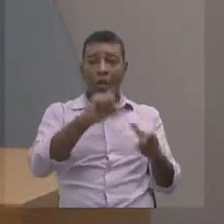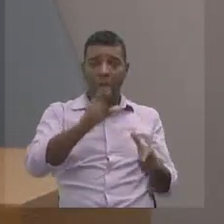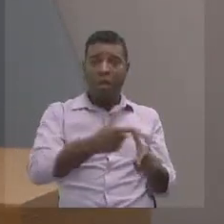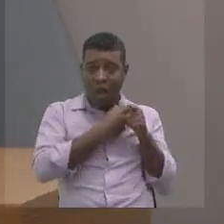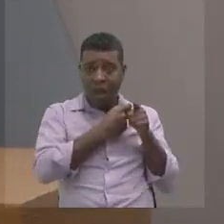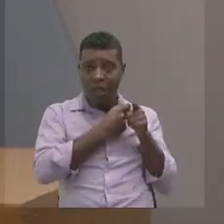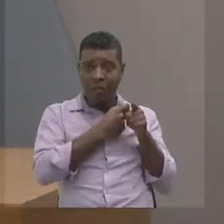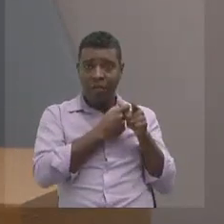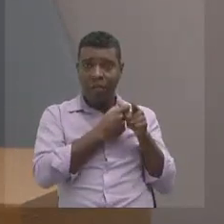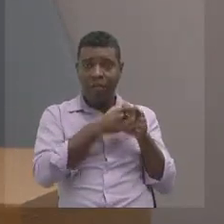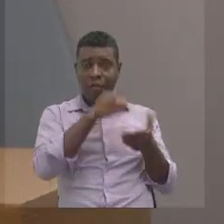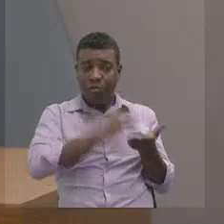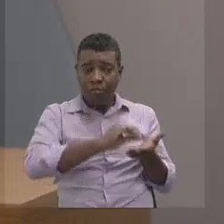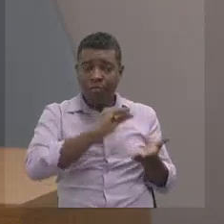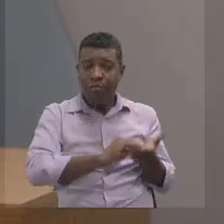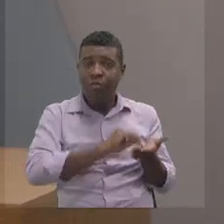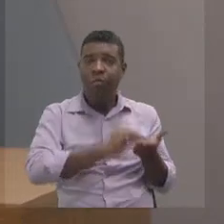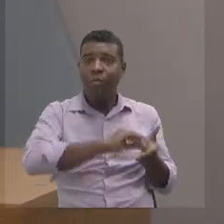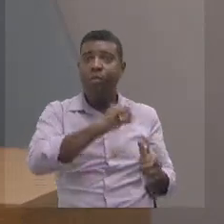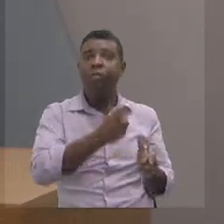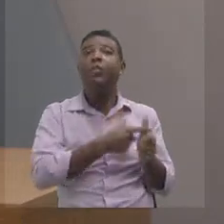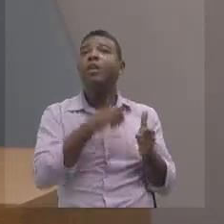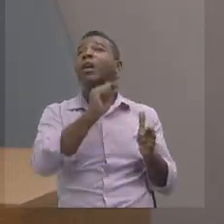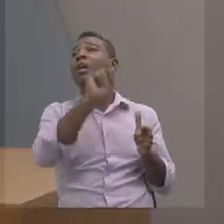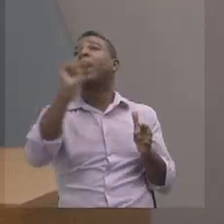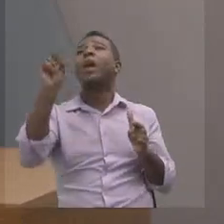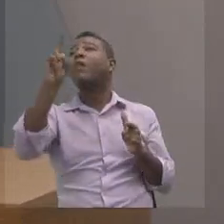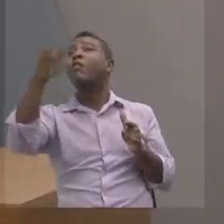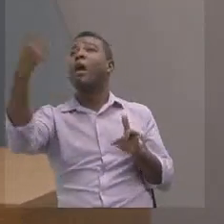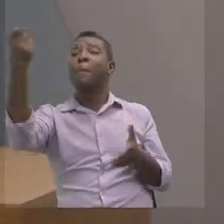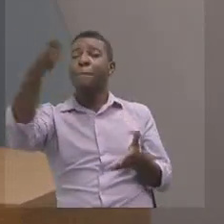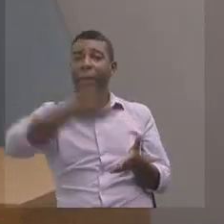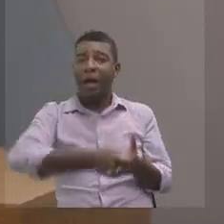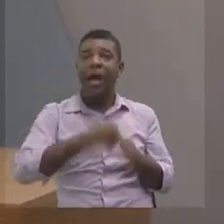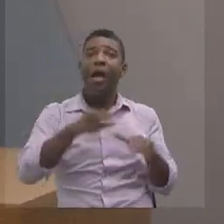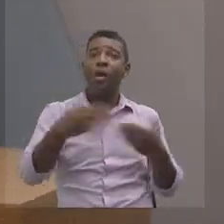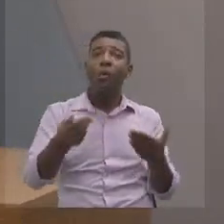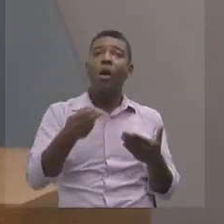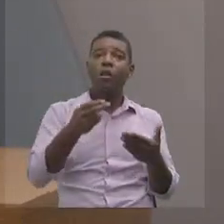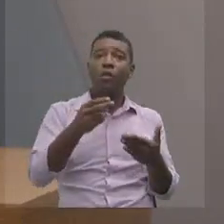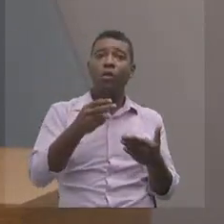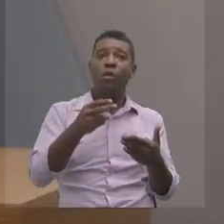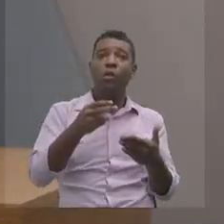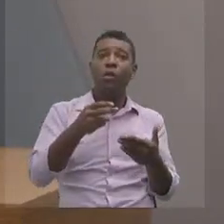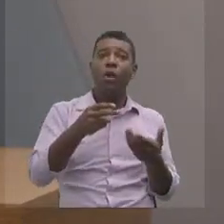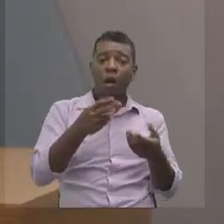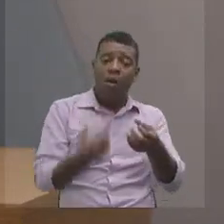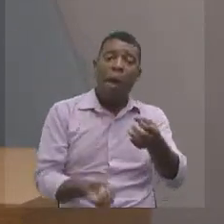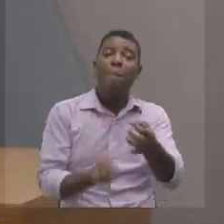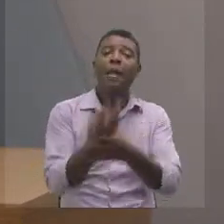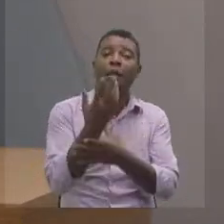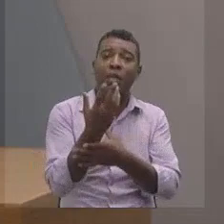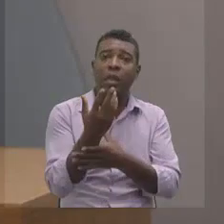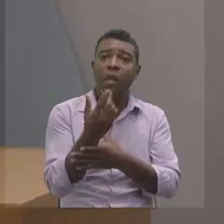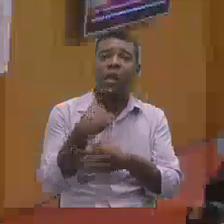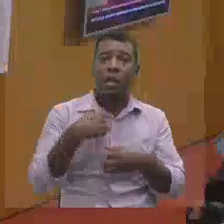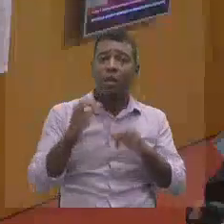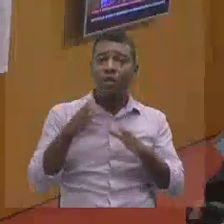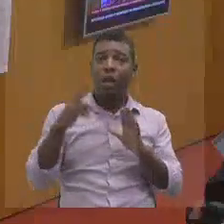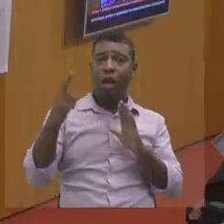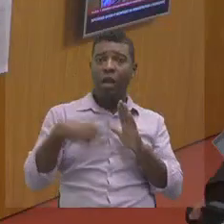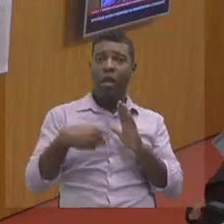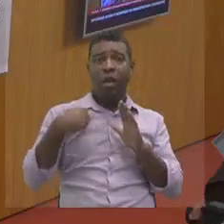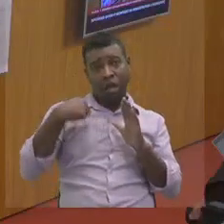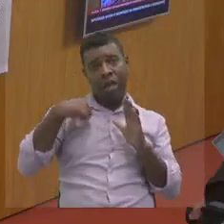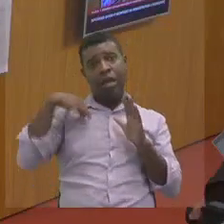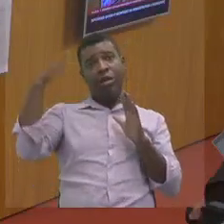ele deixa de ser subsidiado quem vai arcar com déficit quando ele for demonstrado eu já li Eu já li eu sei